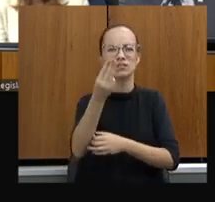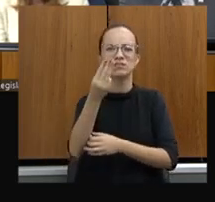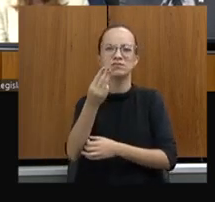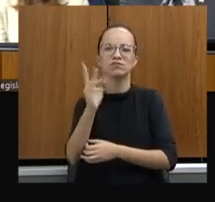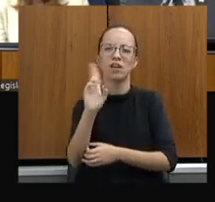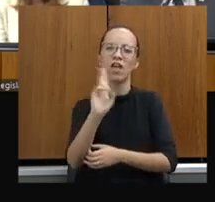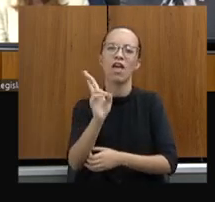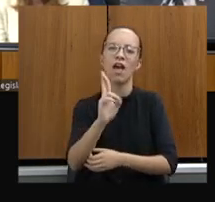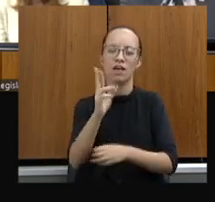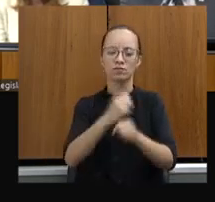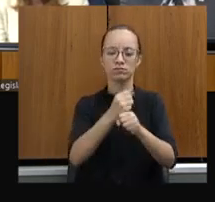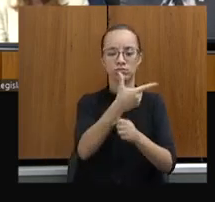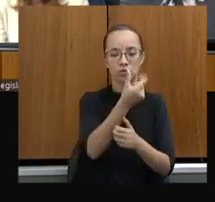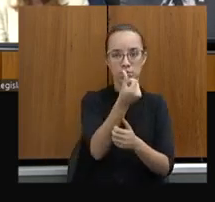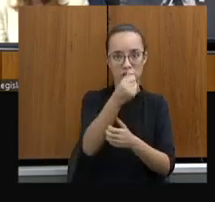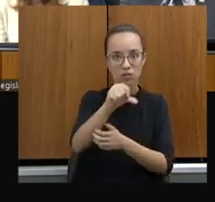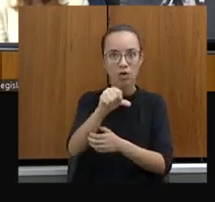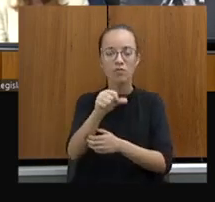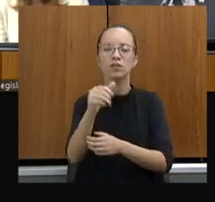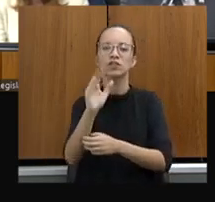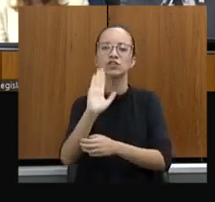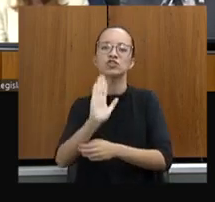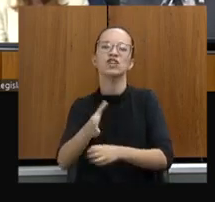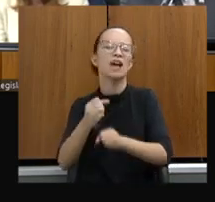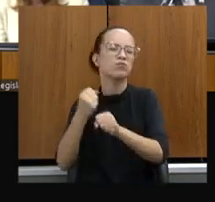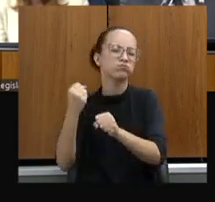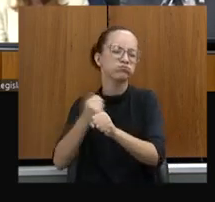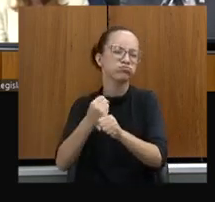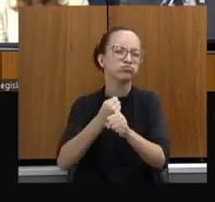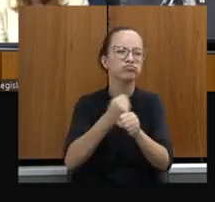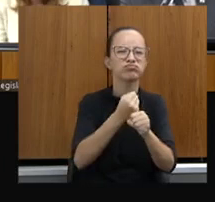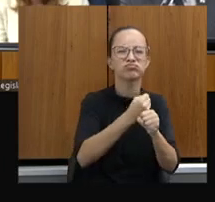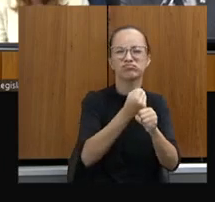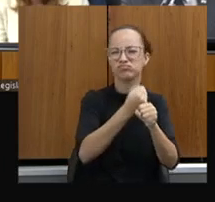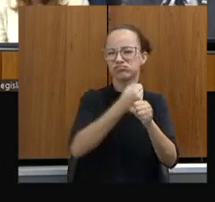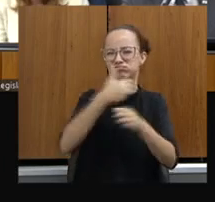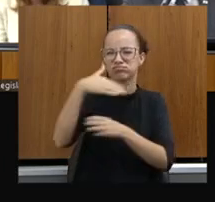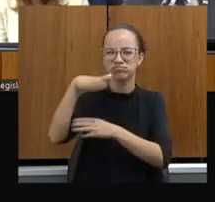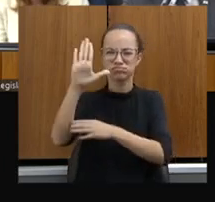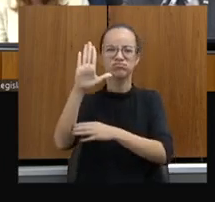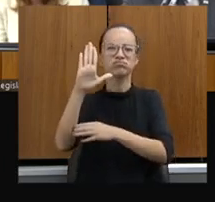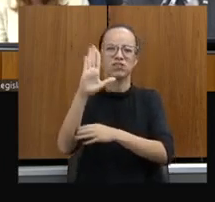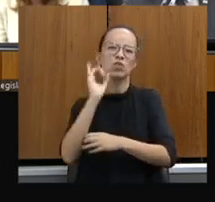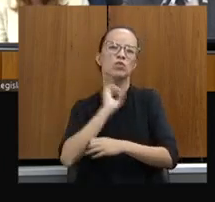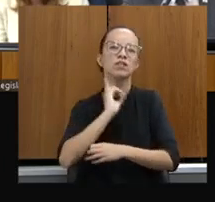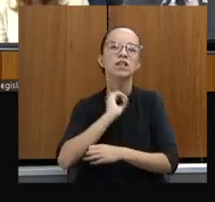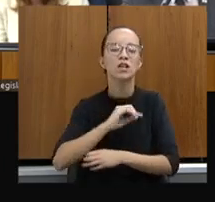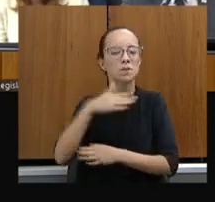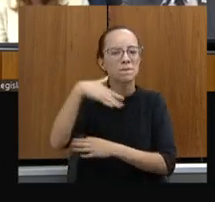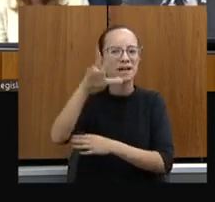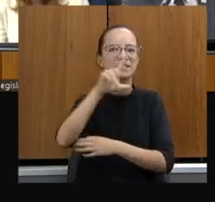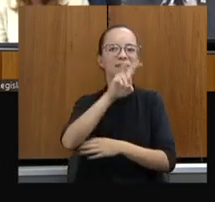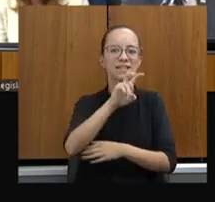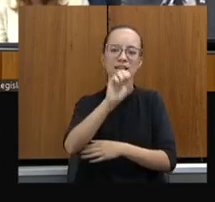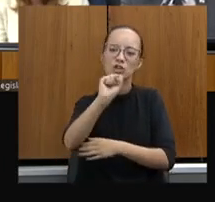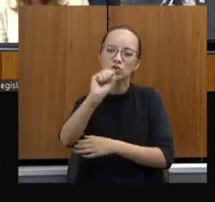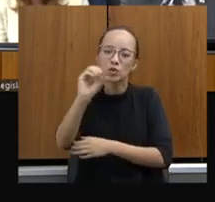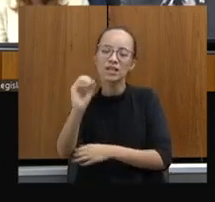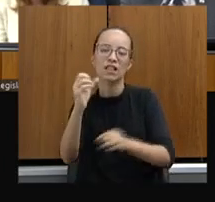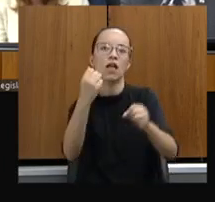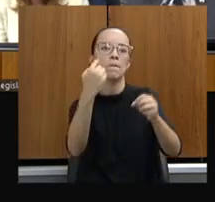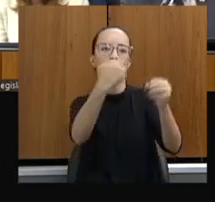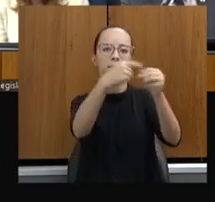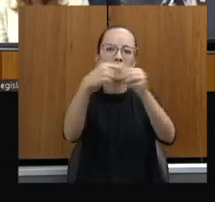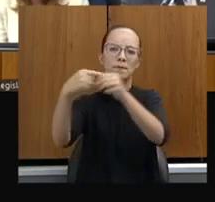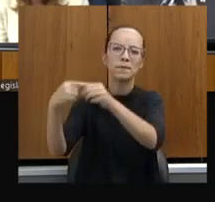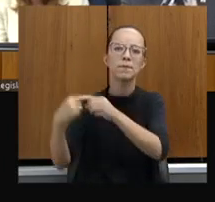já são 2.500 obras em mais de 1.400 escolas no nosso estado em mais de 580 municípios